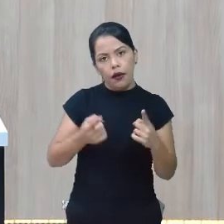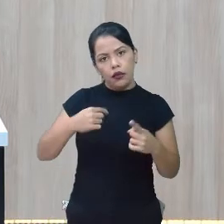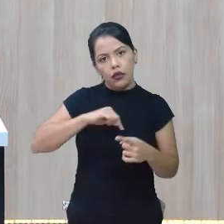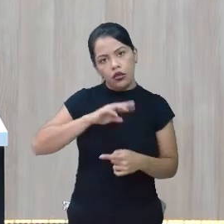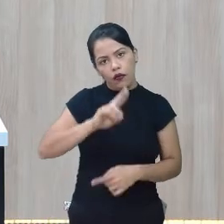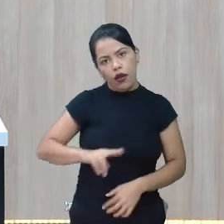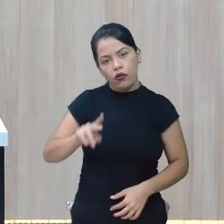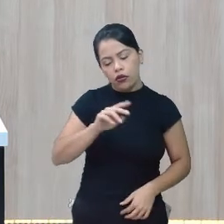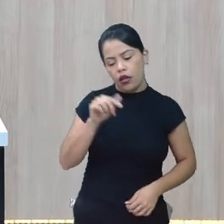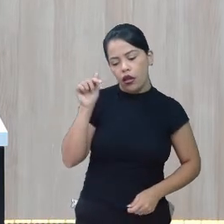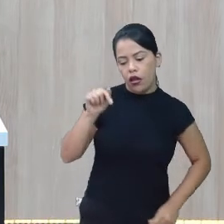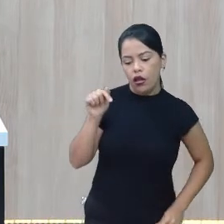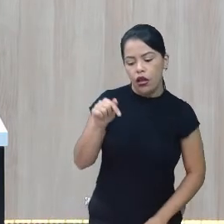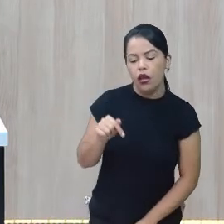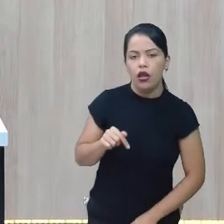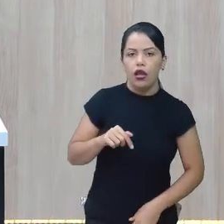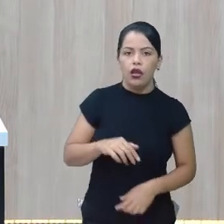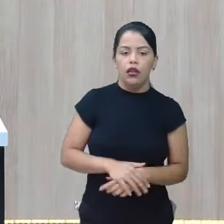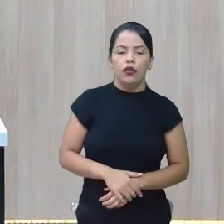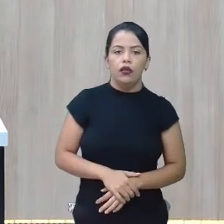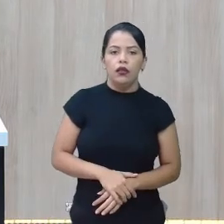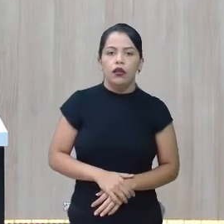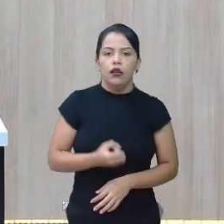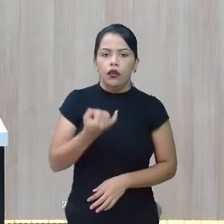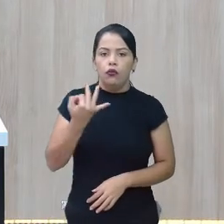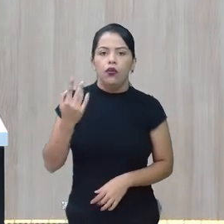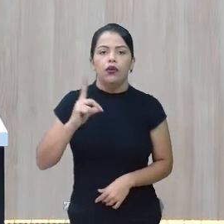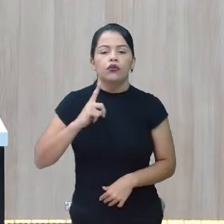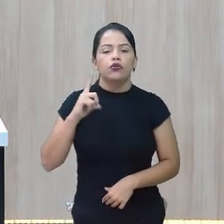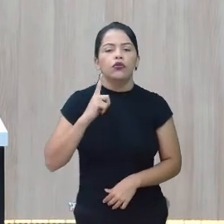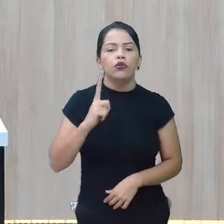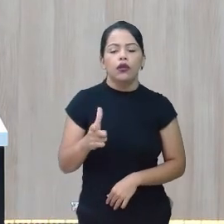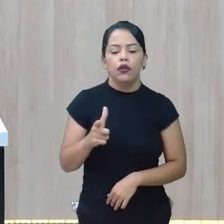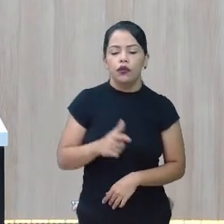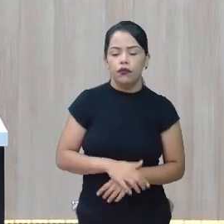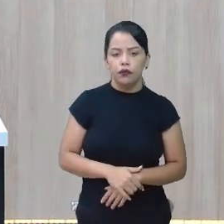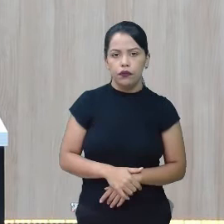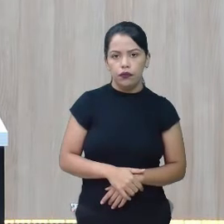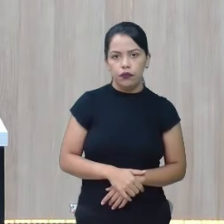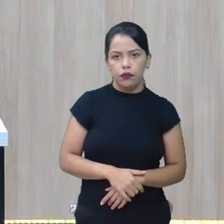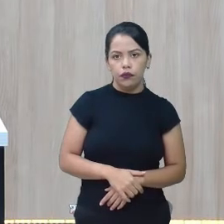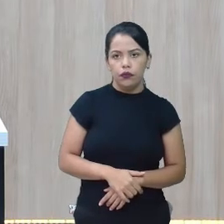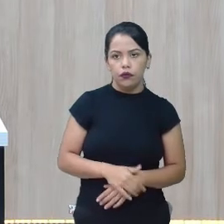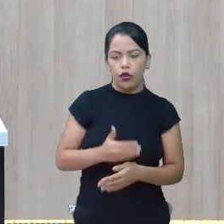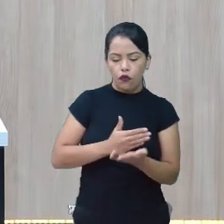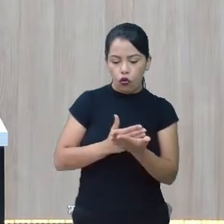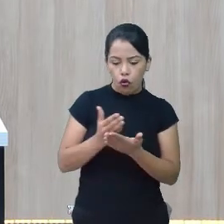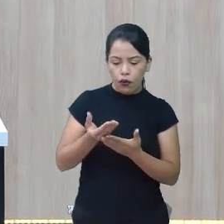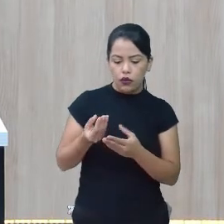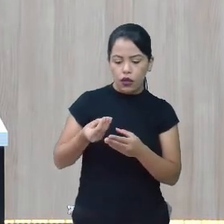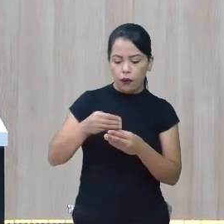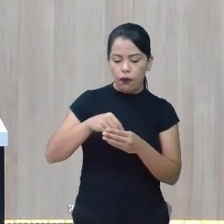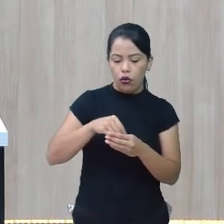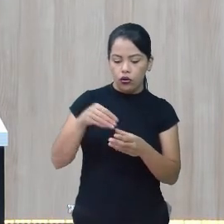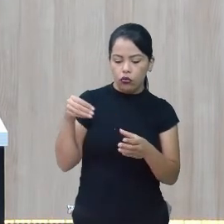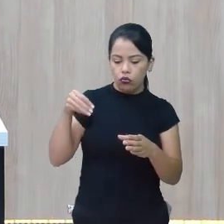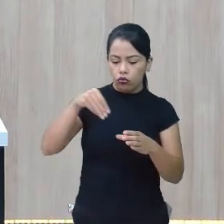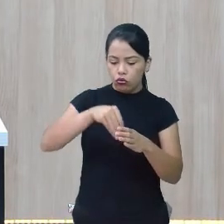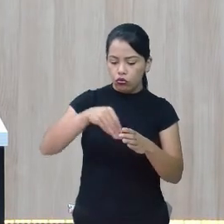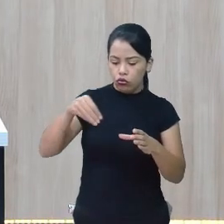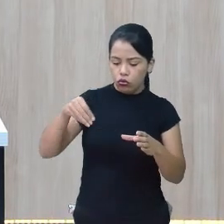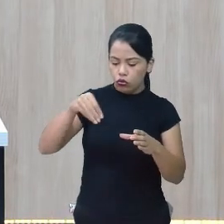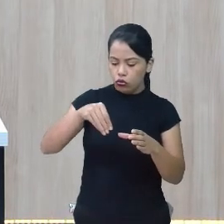cubinho em unidades simples de volume. E quantos cubinhos cabem aí dentro, tá? Eu vou começar inserindo esses cubinhos aos